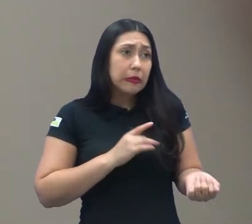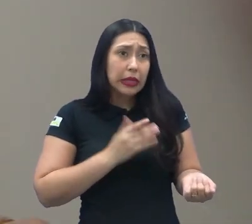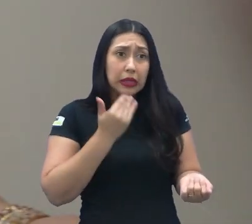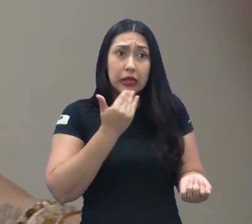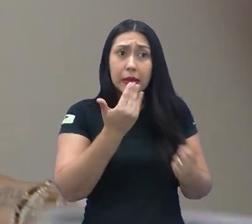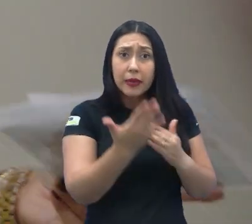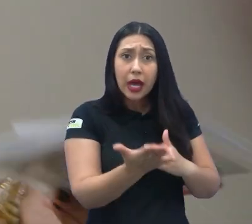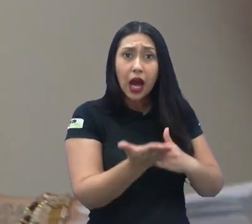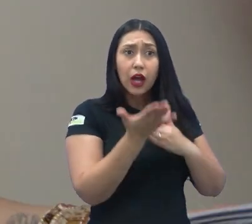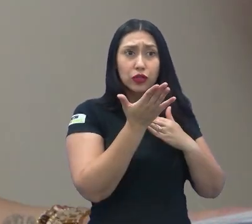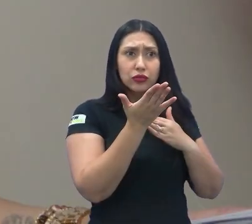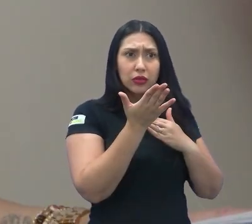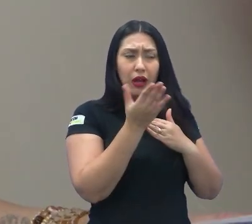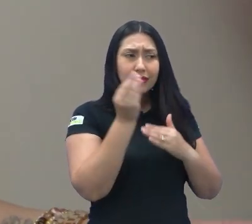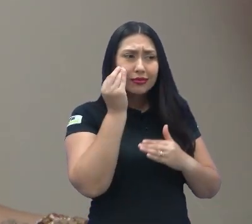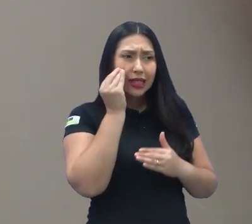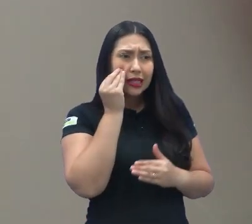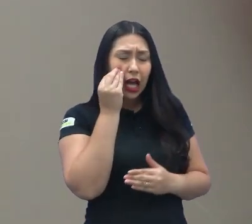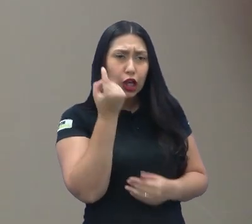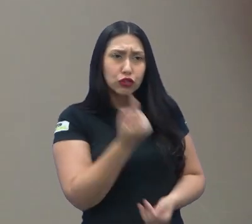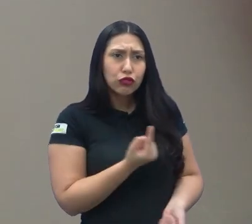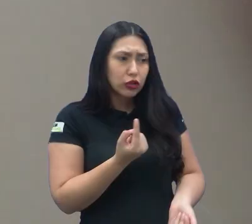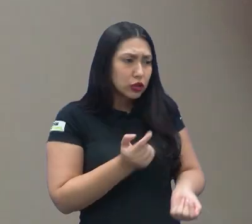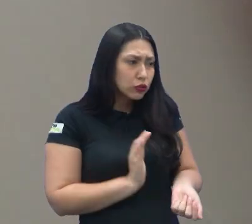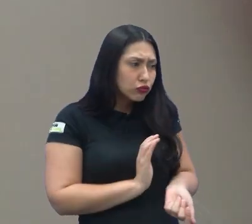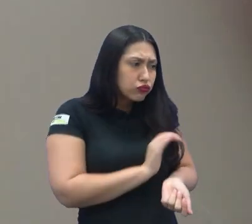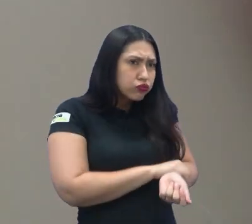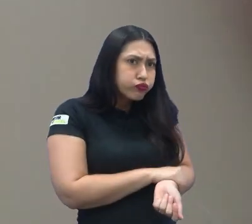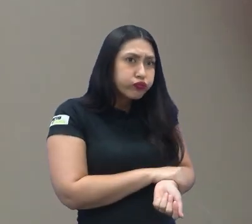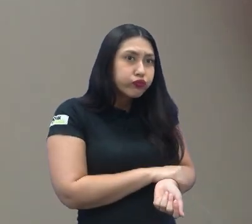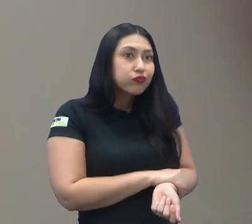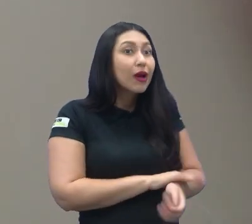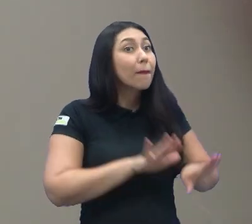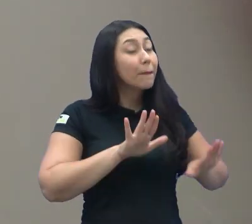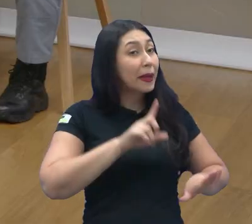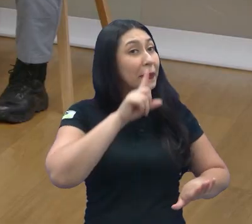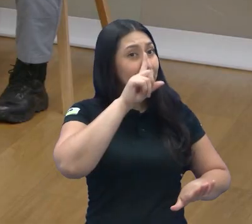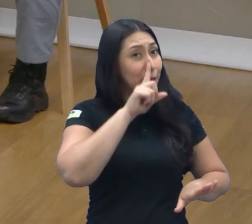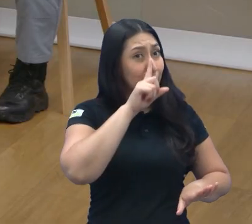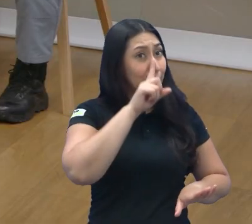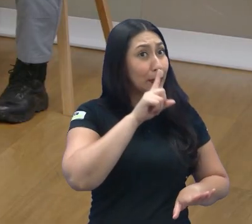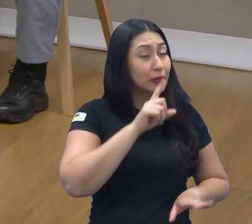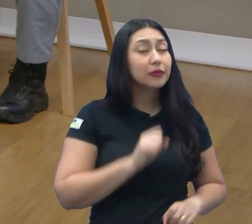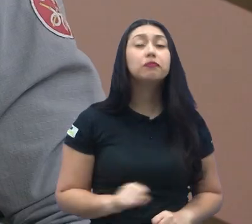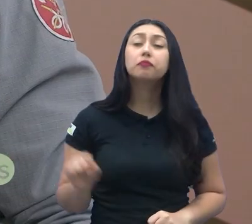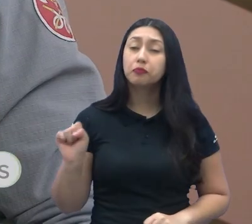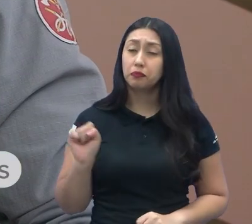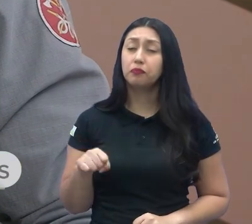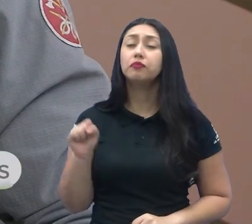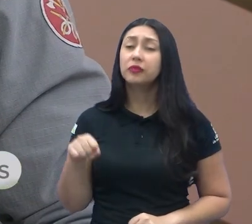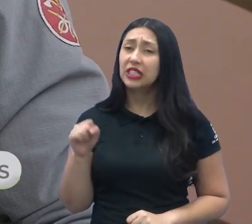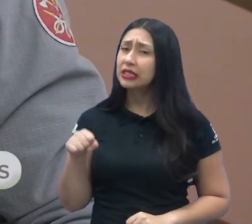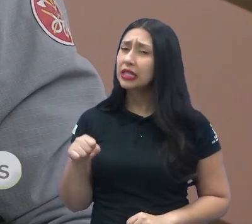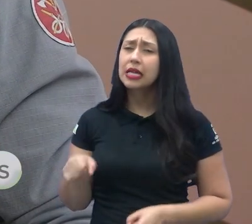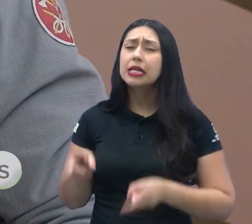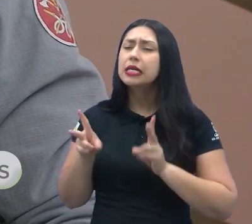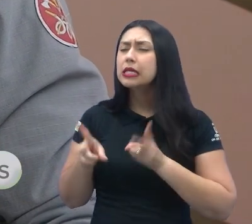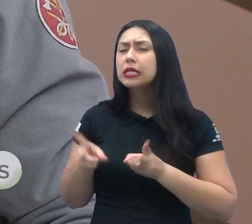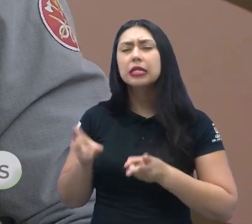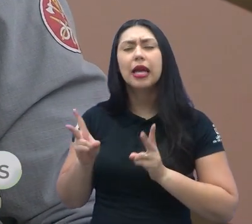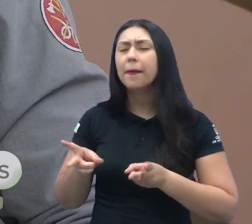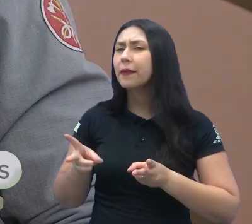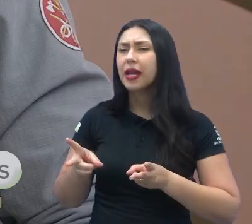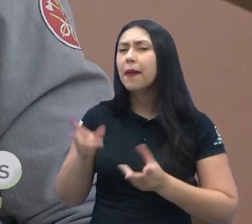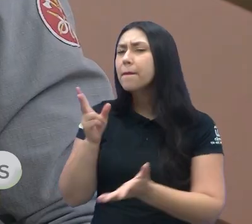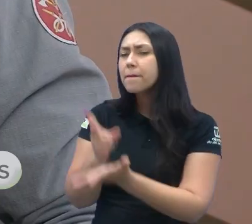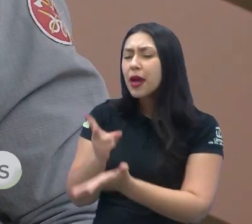pais, tenta resolver ali a situação e pode causar um ferimento maior, né? Sim, sim. Desde cedo é importante ensinar as crianças